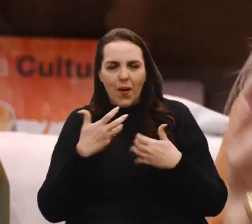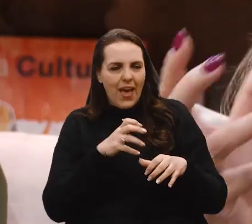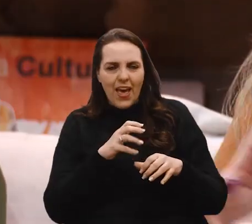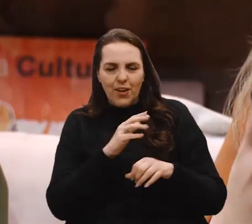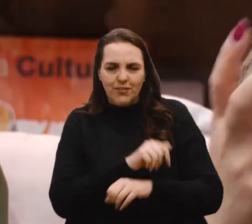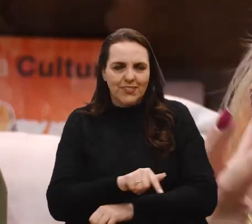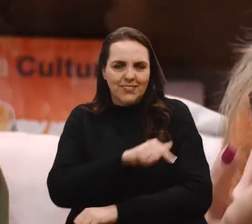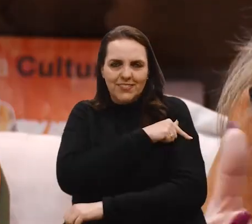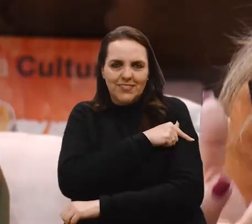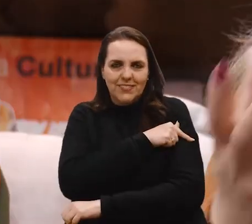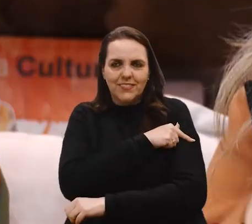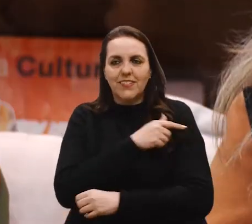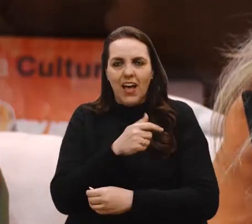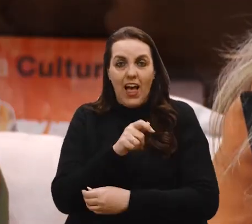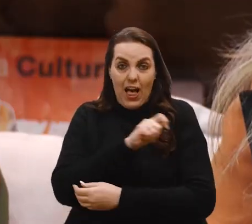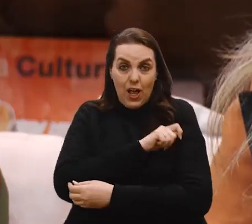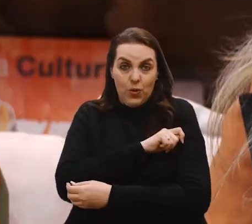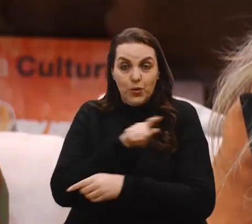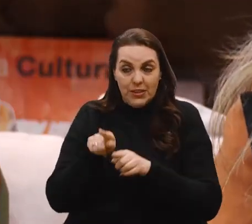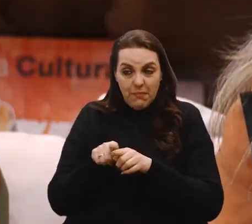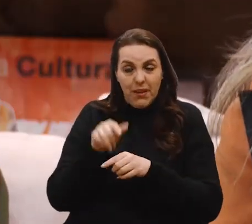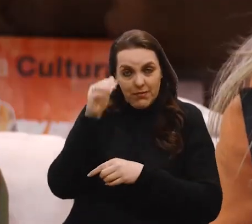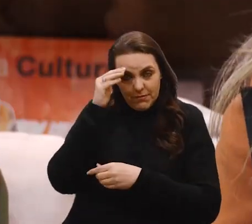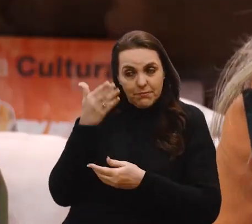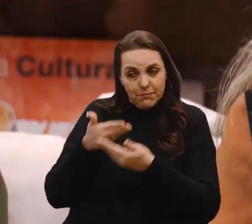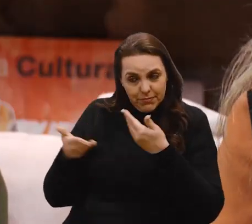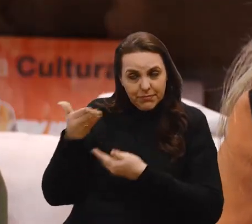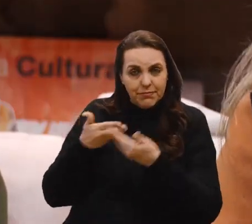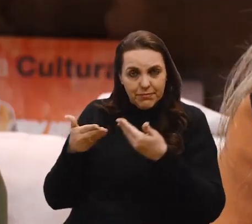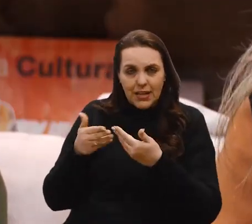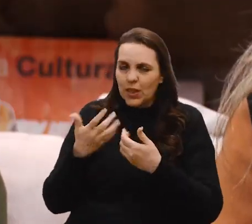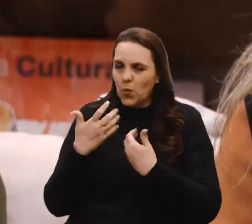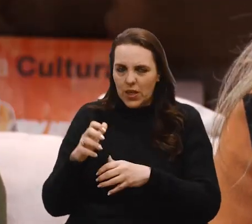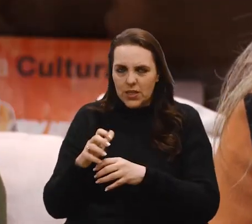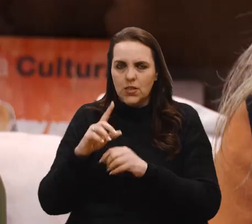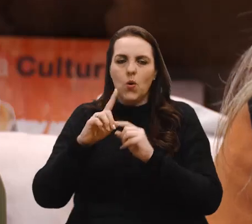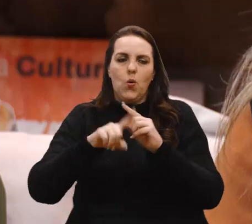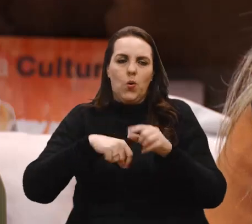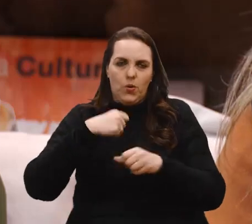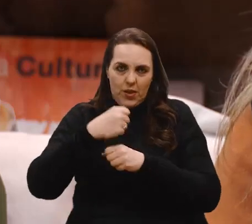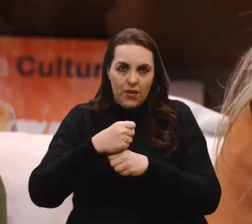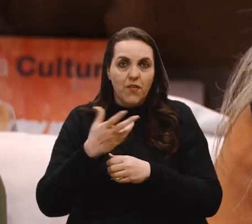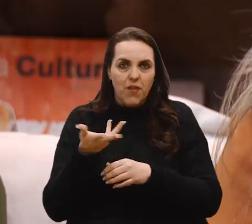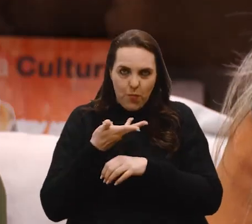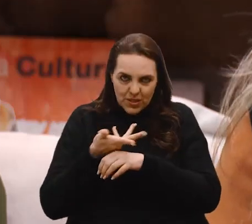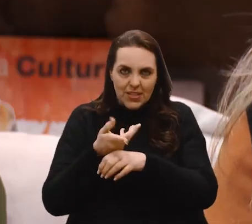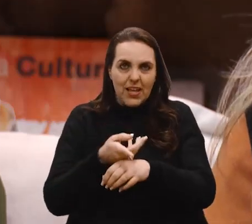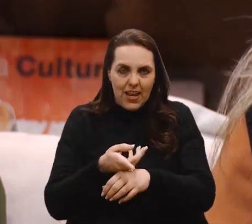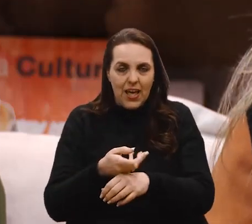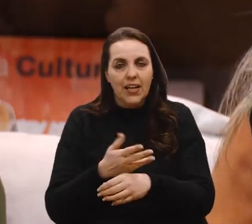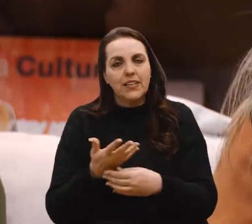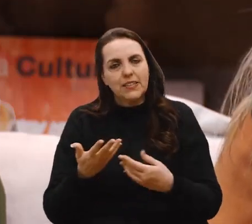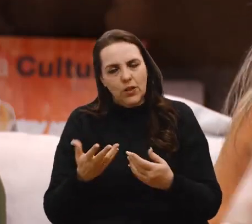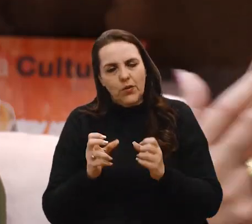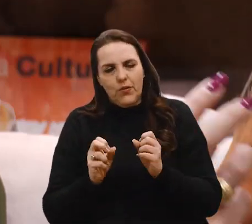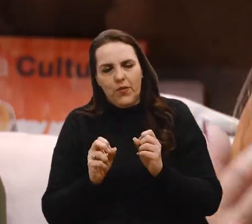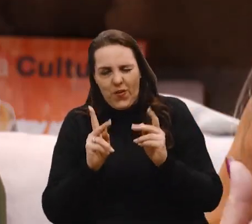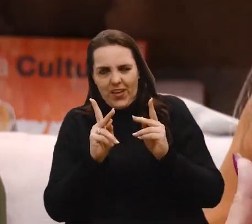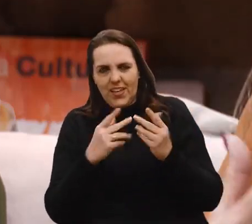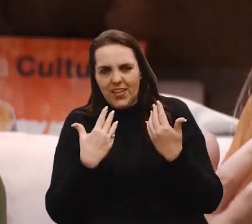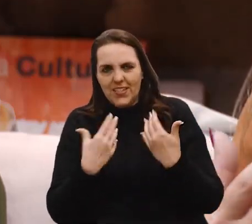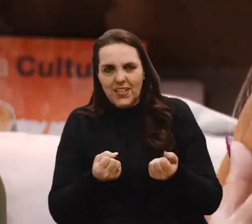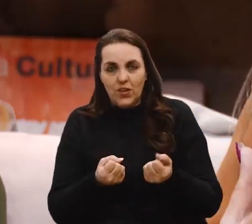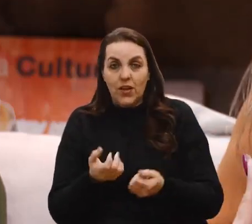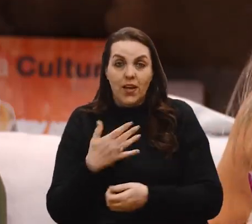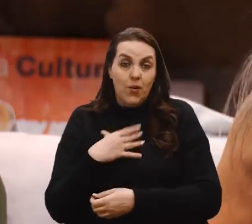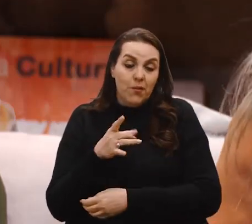ouvido, a família, o aluno, e aí não quis. No outro ano, então, veio o coordenador de novo, disse, vamos acelerar? Daí, ok, vamos. Fiquei com